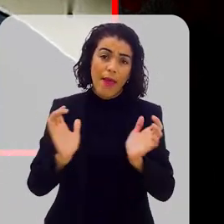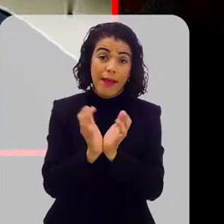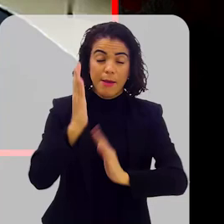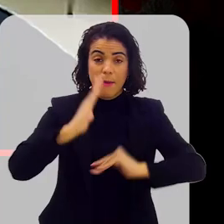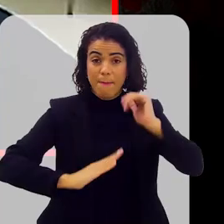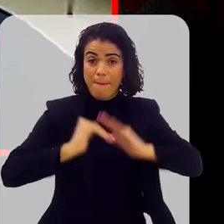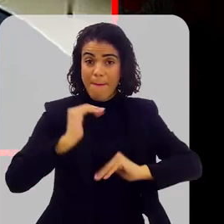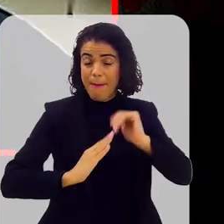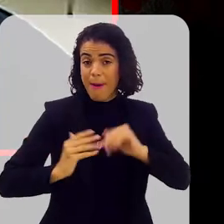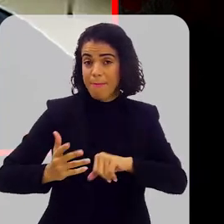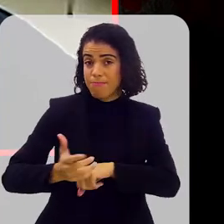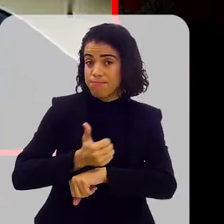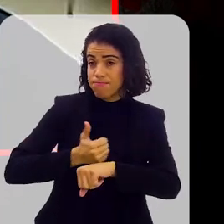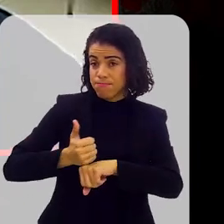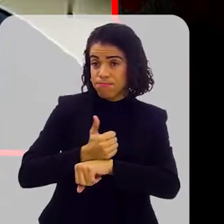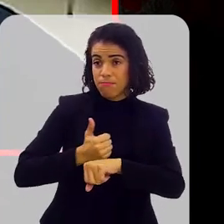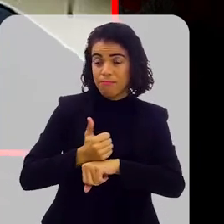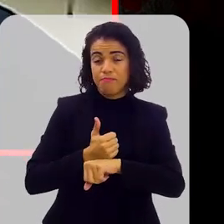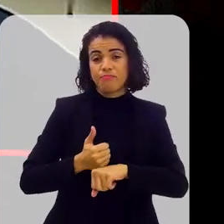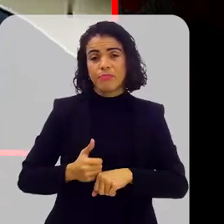Então, atendendo todas